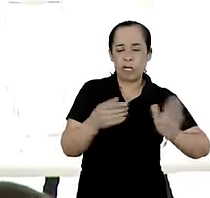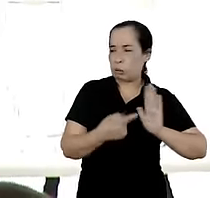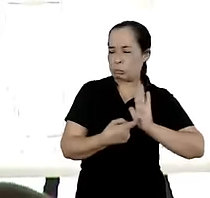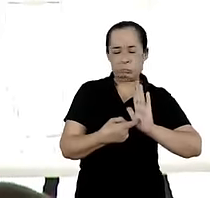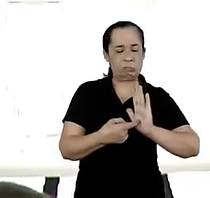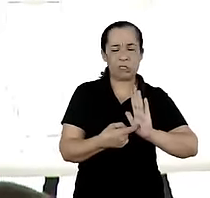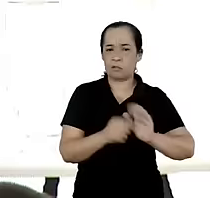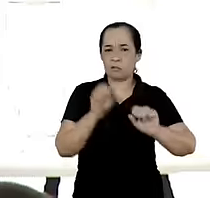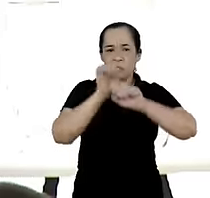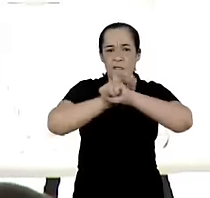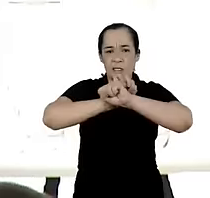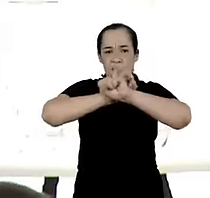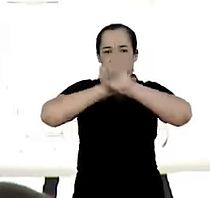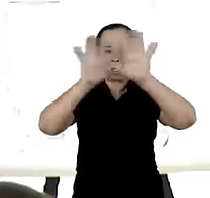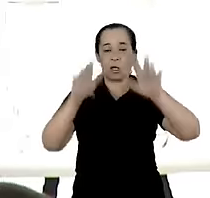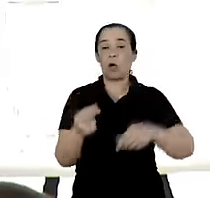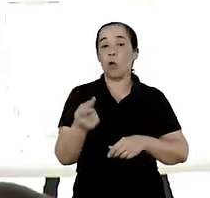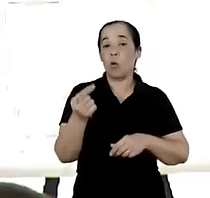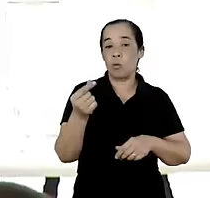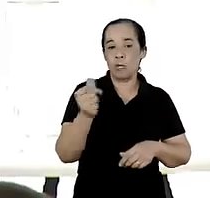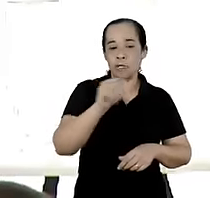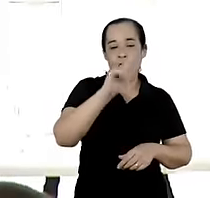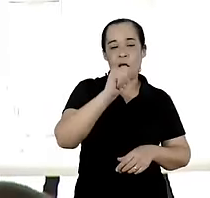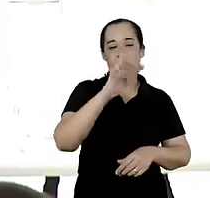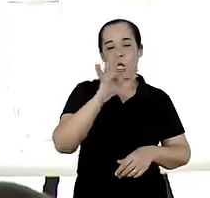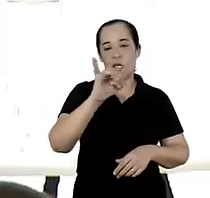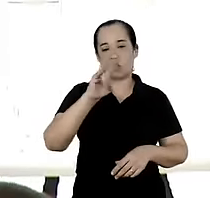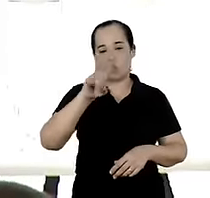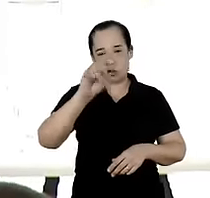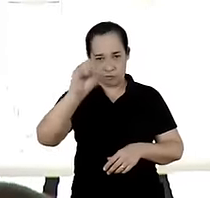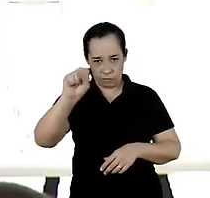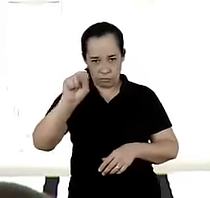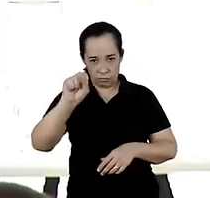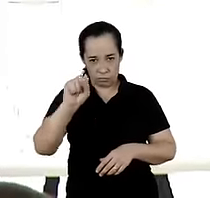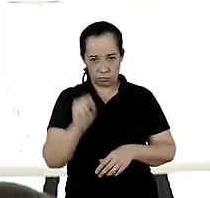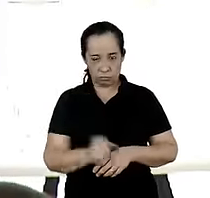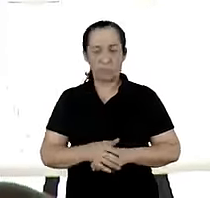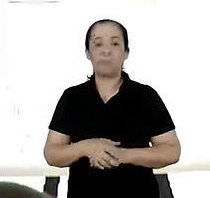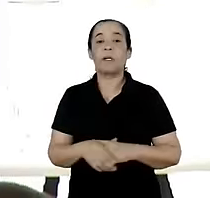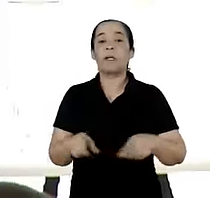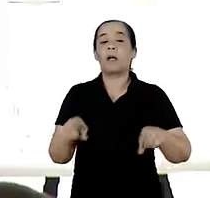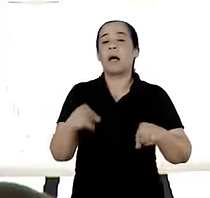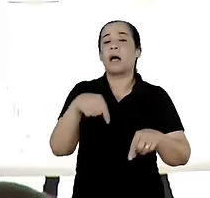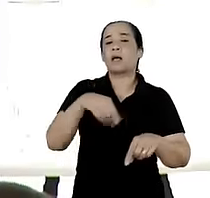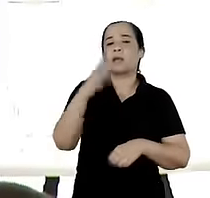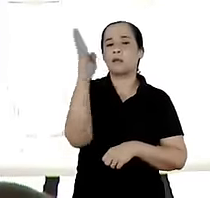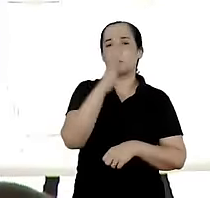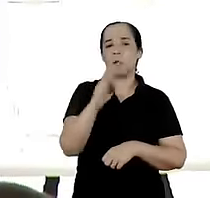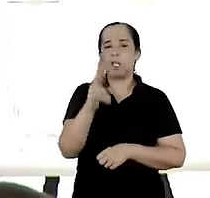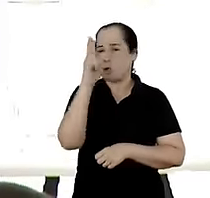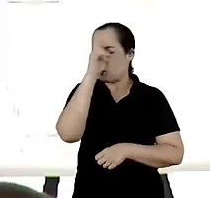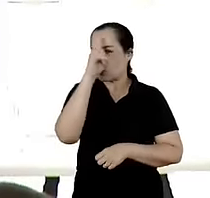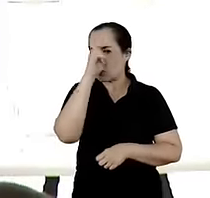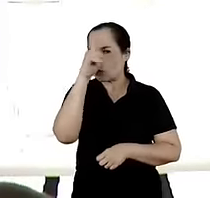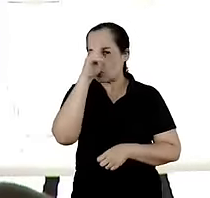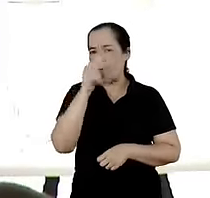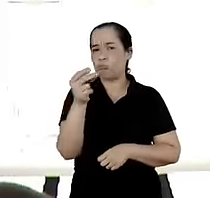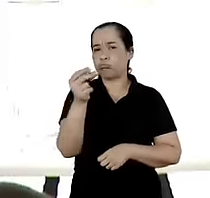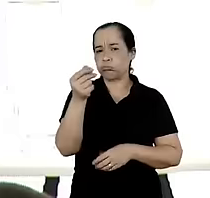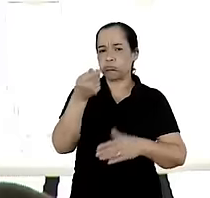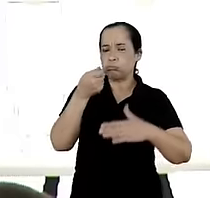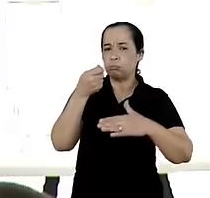repressif de ativos pela alta de taxa de juros que afeta todos no no caso do Brasil a história né dos fundos de ações foi muito ruim